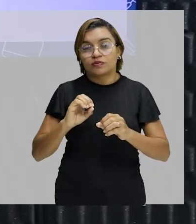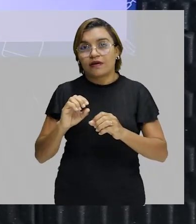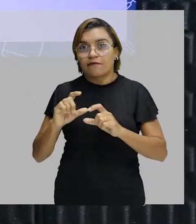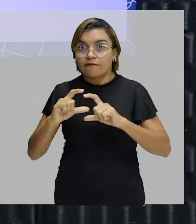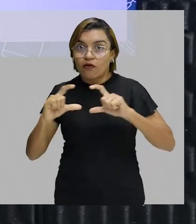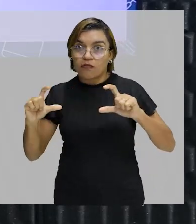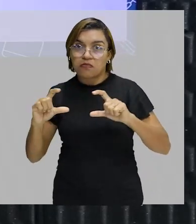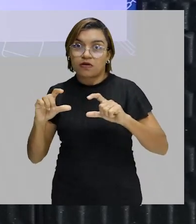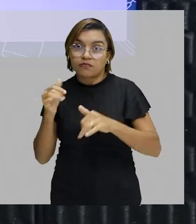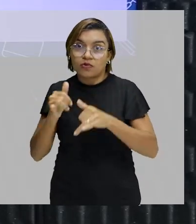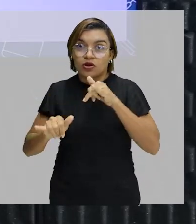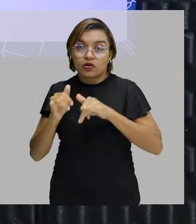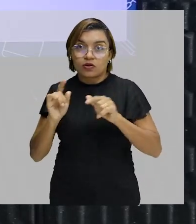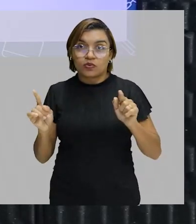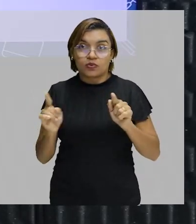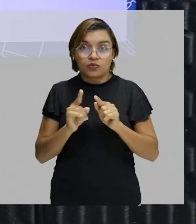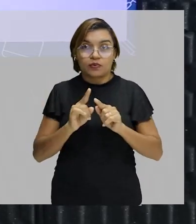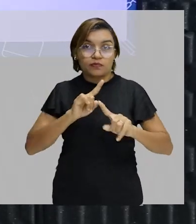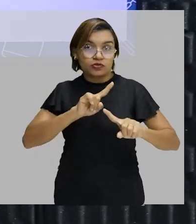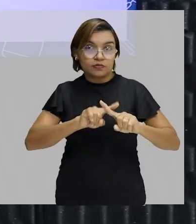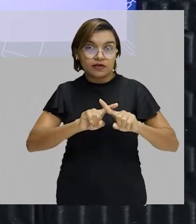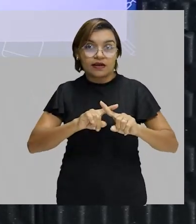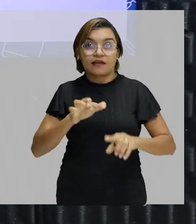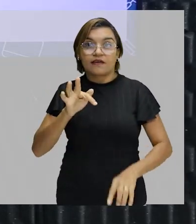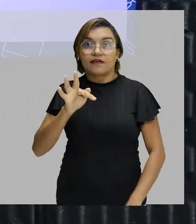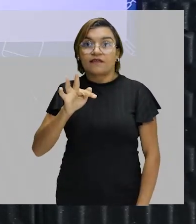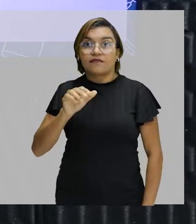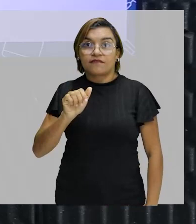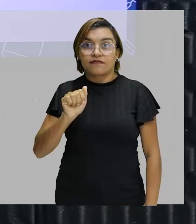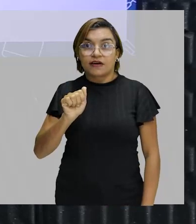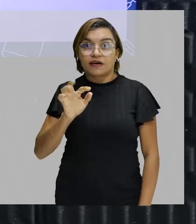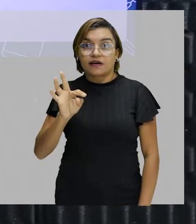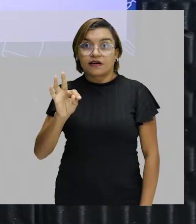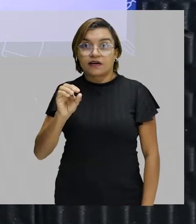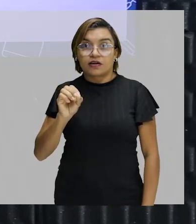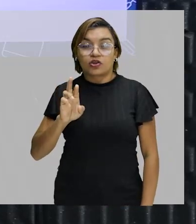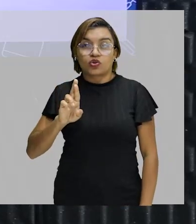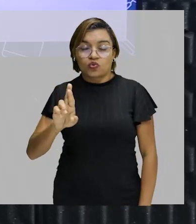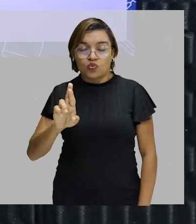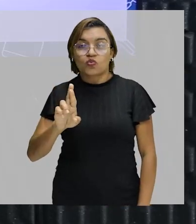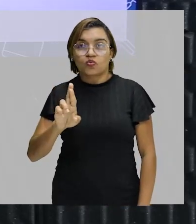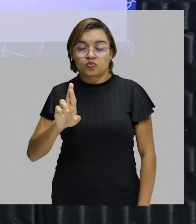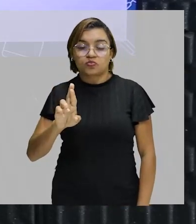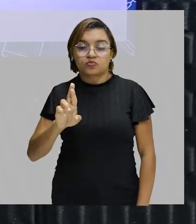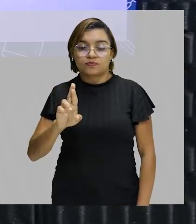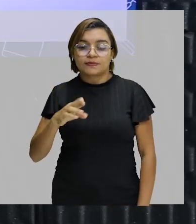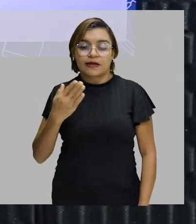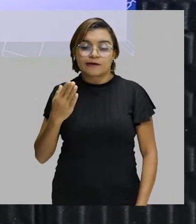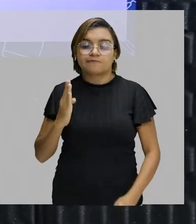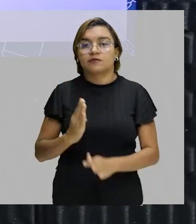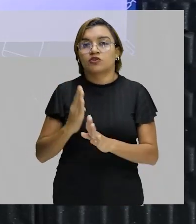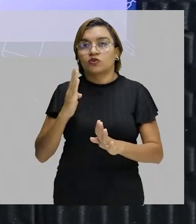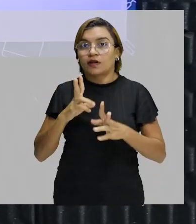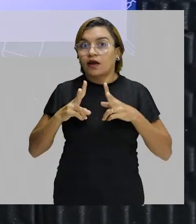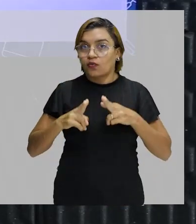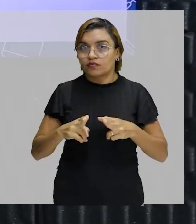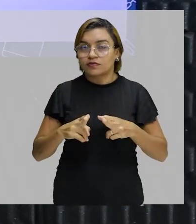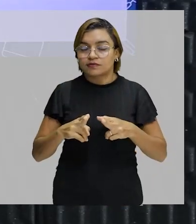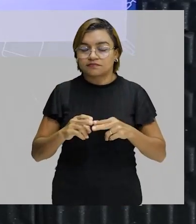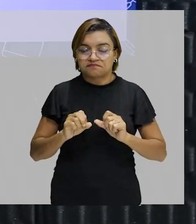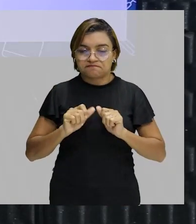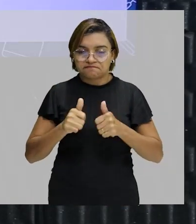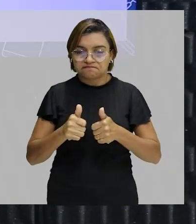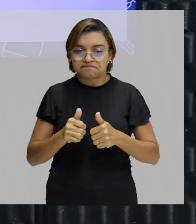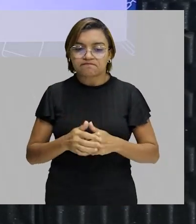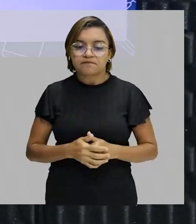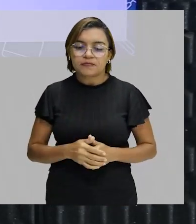molecular. É multiplicado por um fator, multiplicado por um número, para podermos chegar à igualdade,